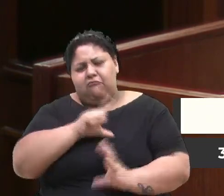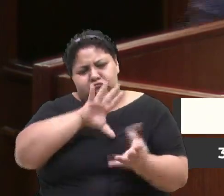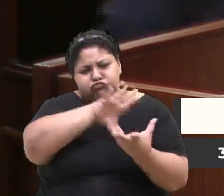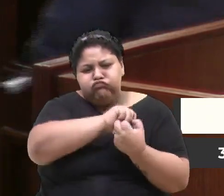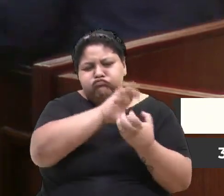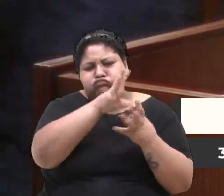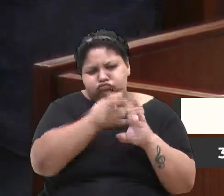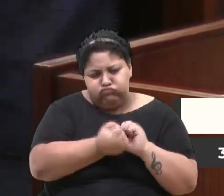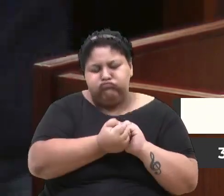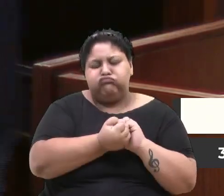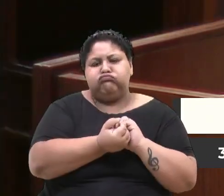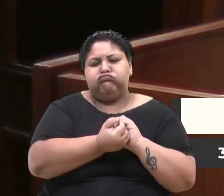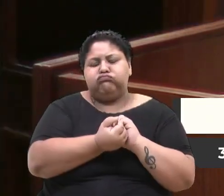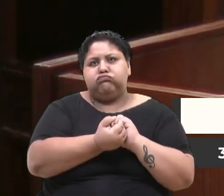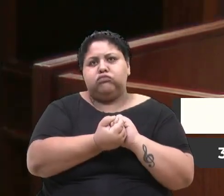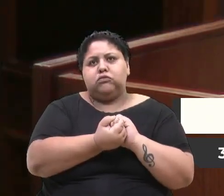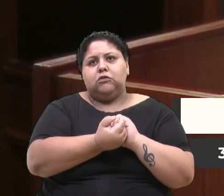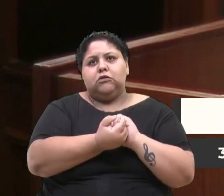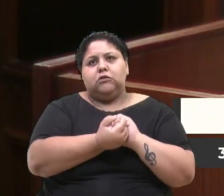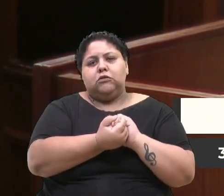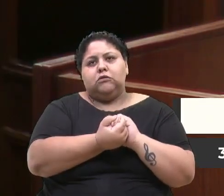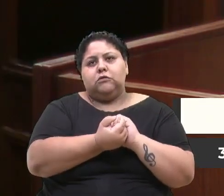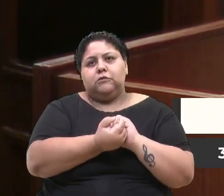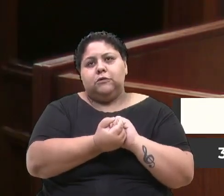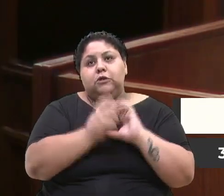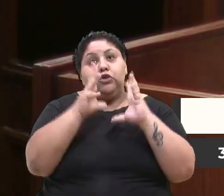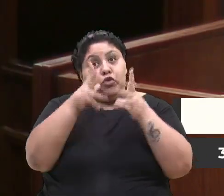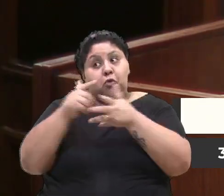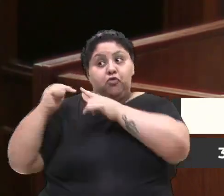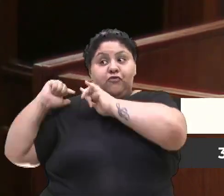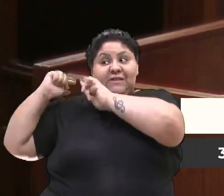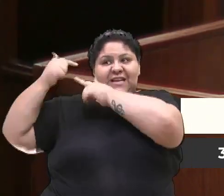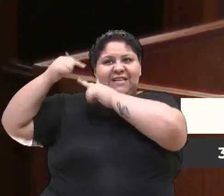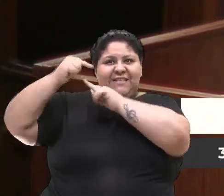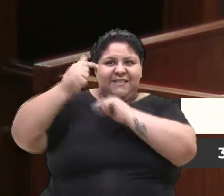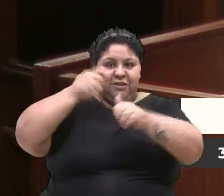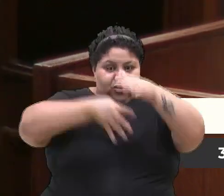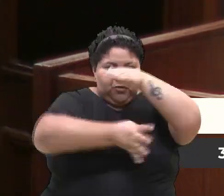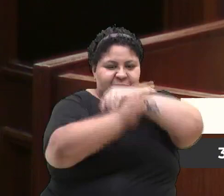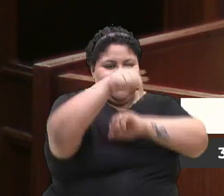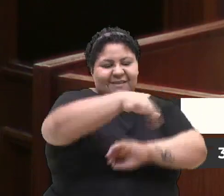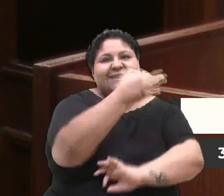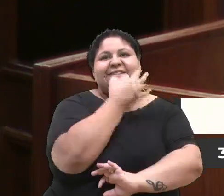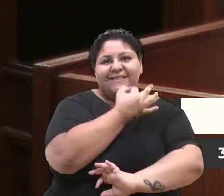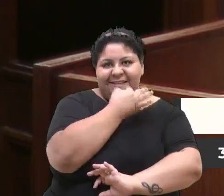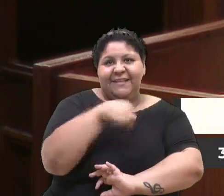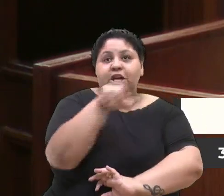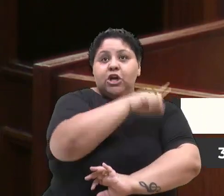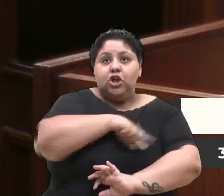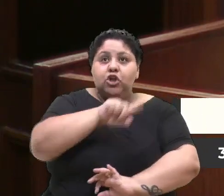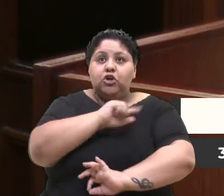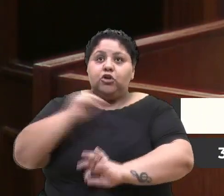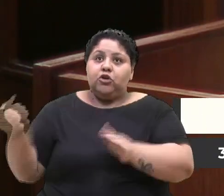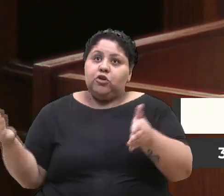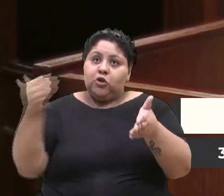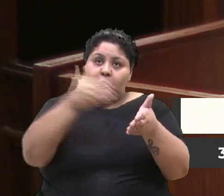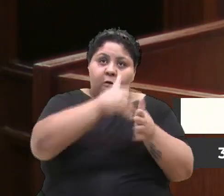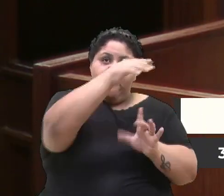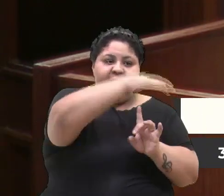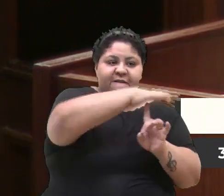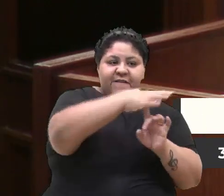artesanato mesmo todo tradicional, né, dos imigrantes aqui da cidade. E nós estamos voltando com a Feira de